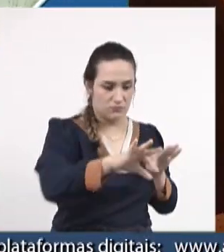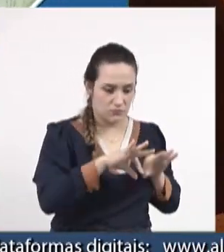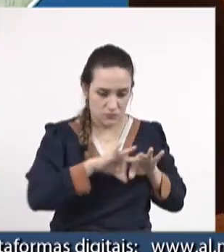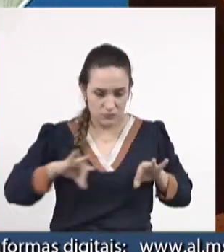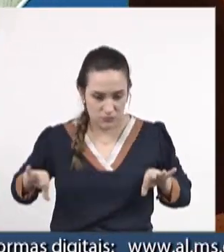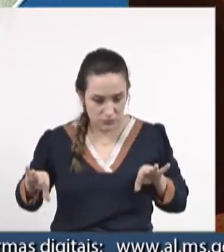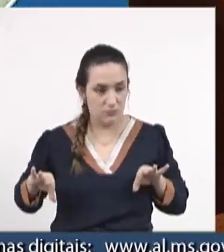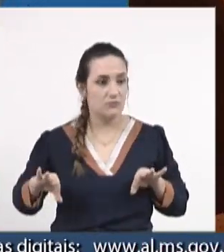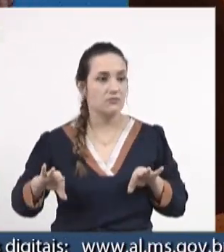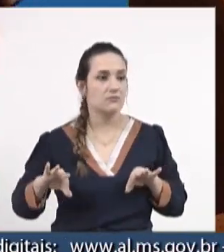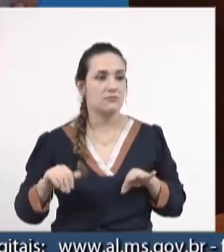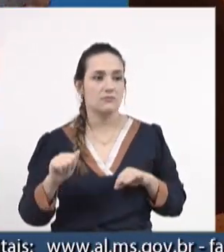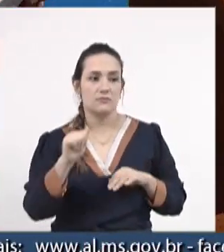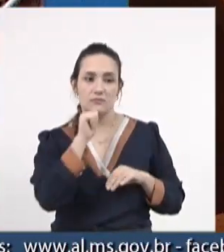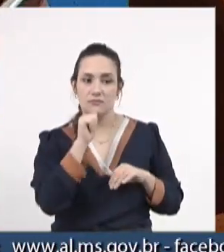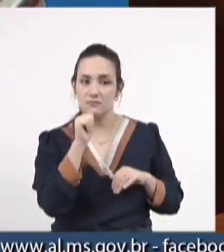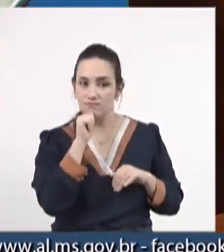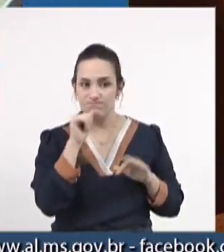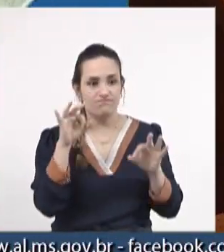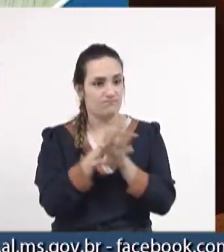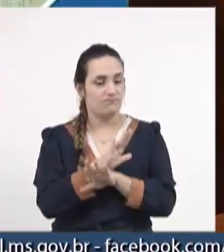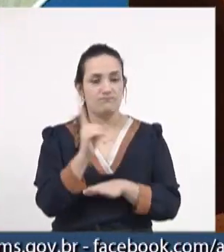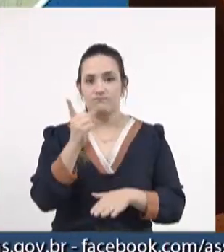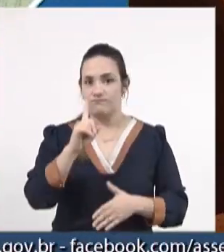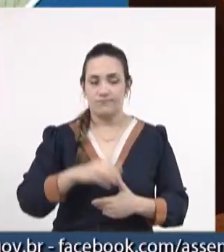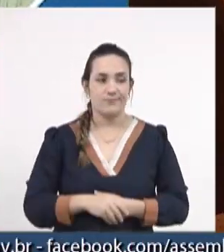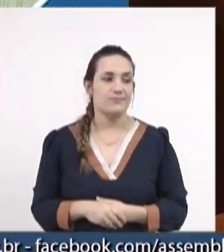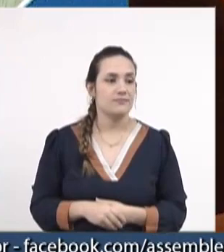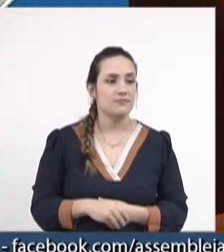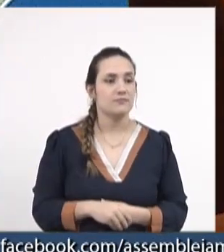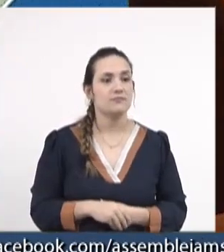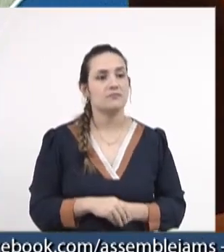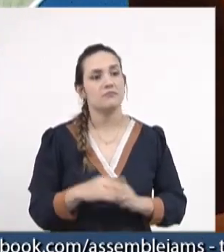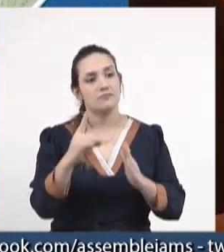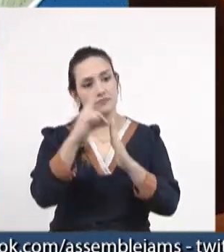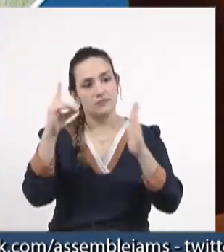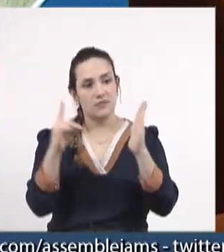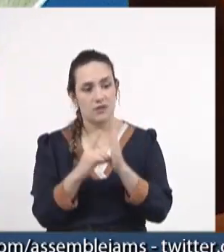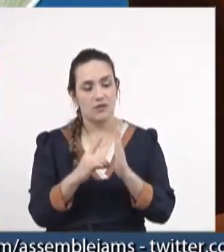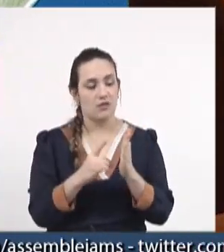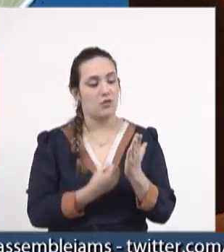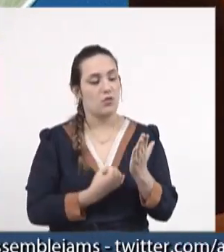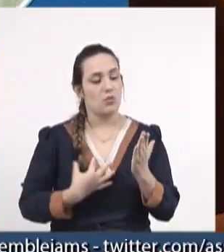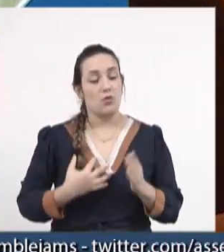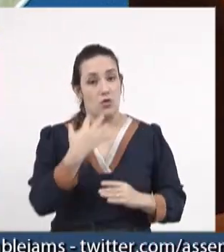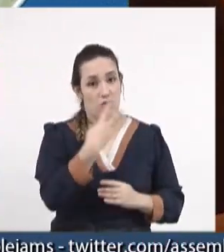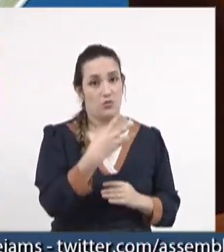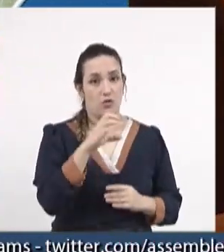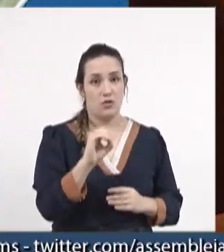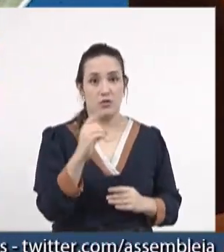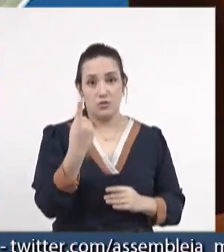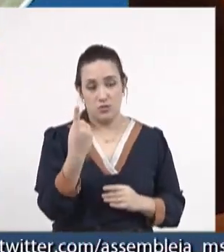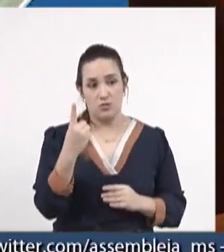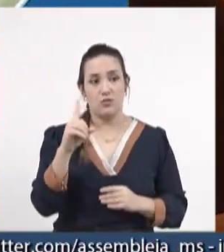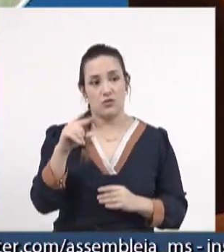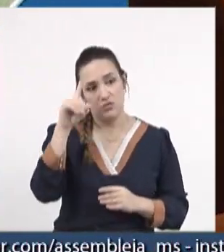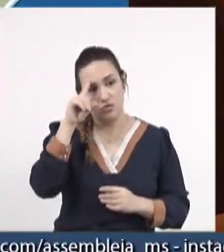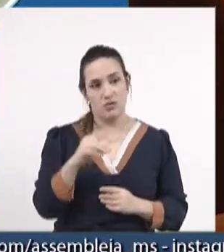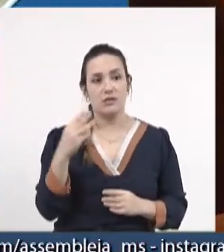demarcação ainda não foi procedida. Decreto número 401, de 3 de setembro